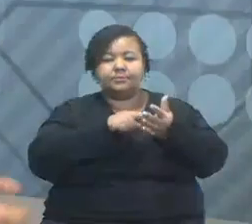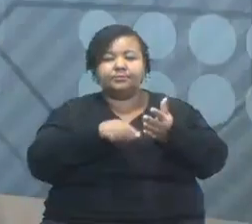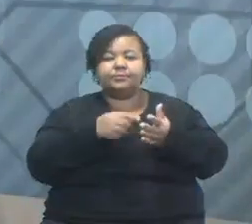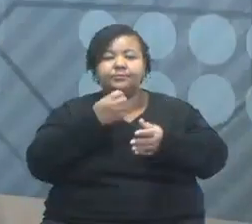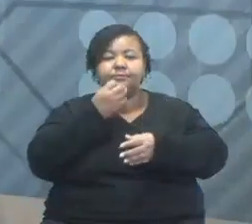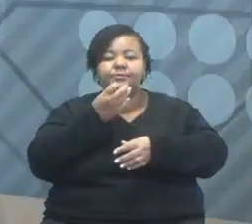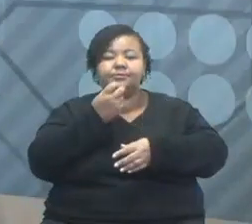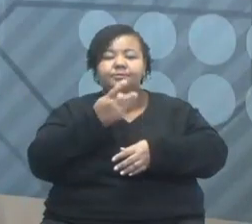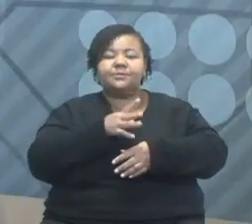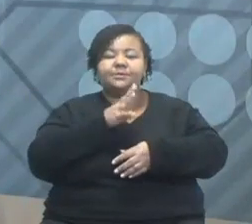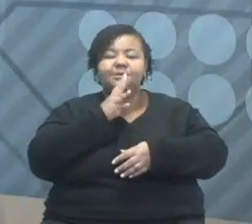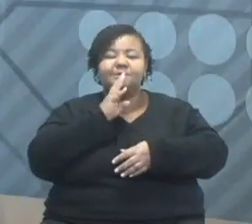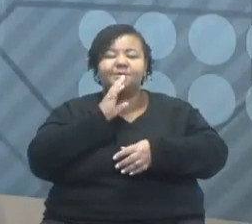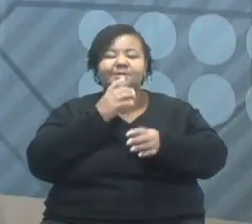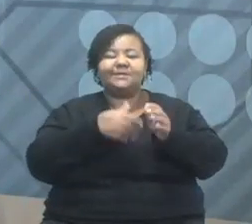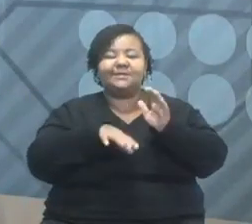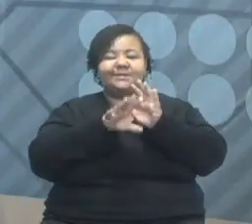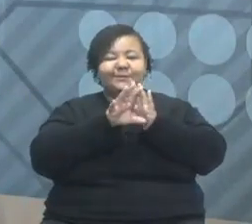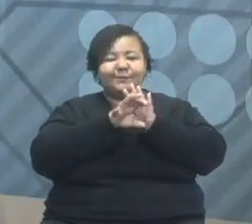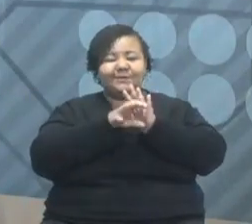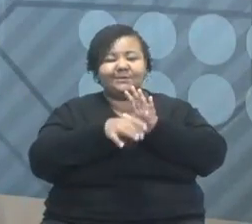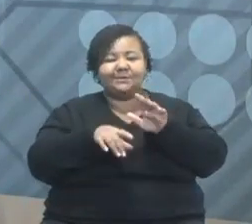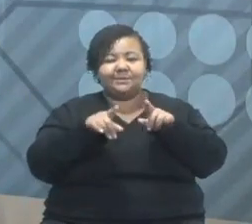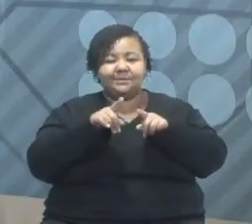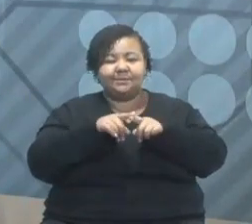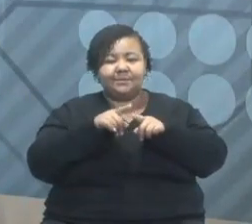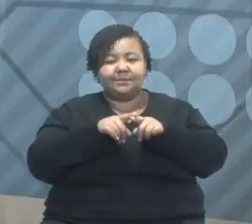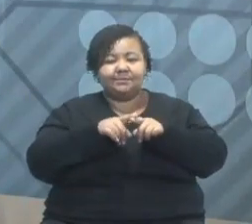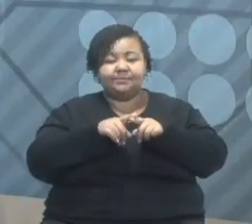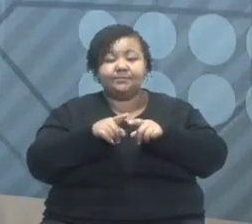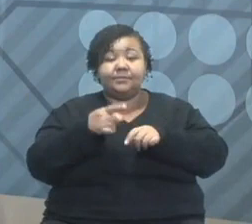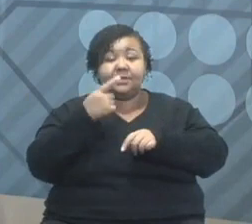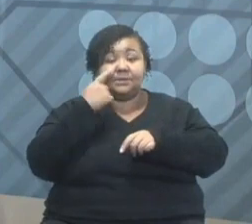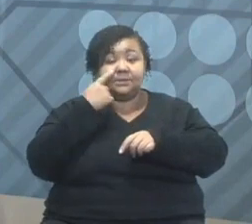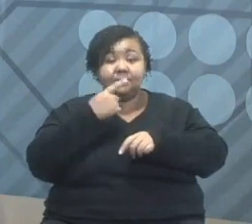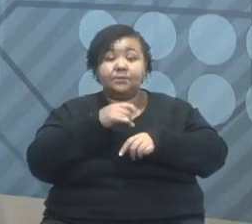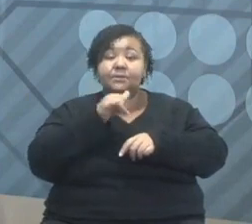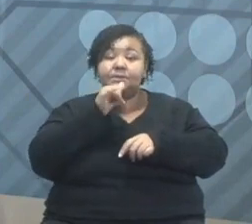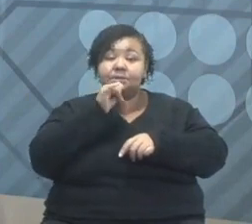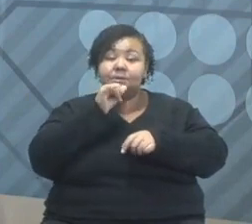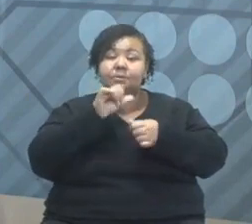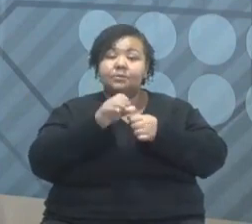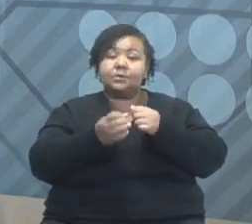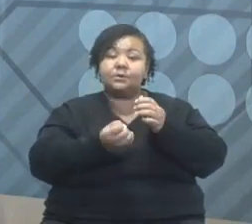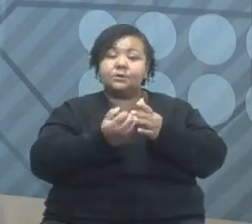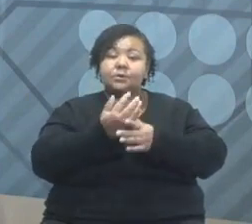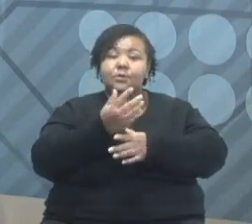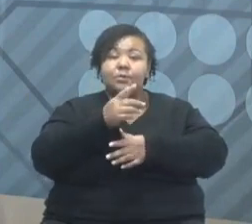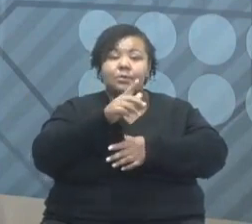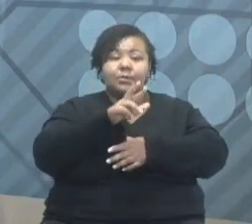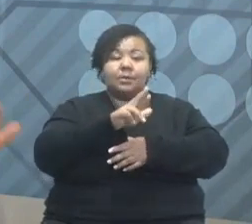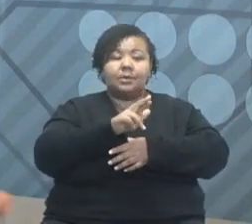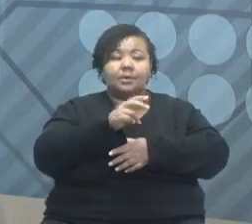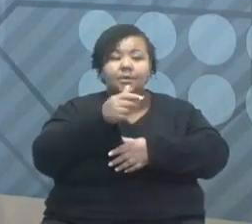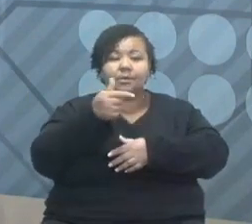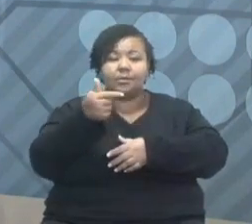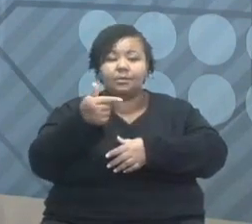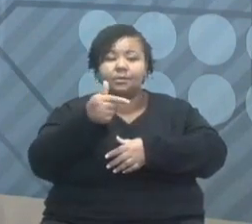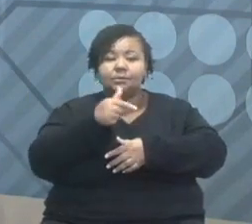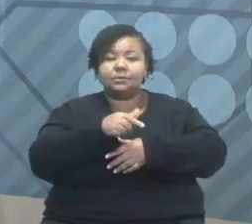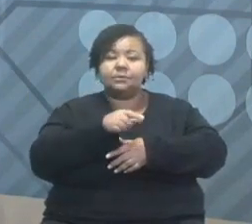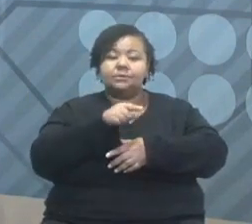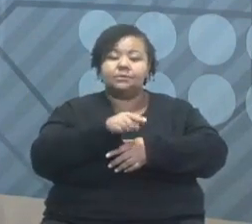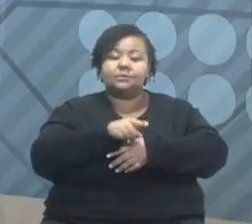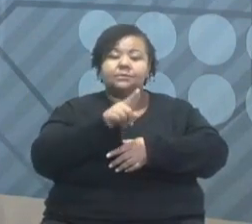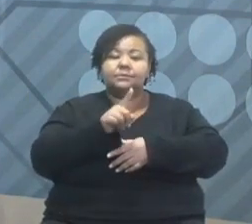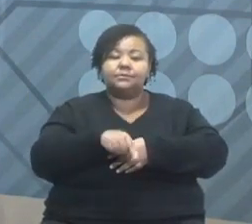interessante a gente conhecer esses conceitos também. A gente viu nesse caso aqui que ele gerou o R2 e